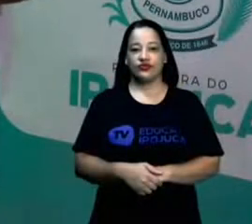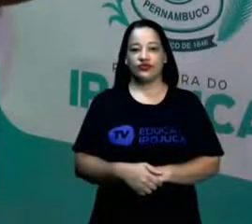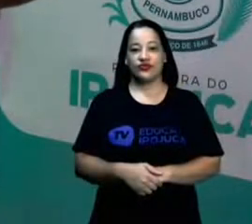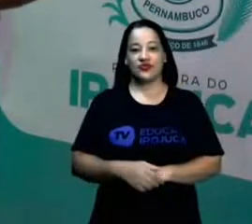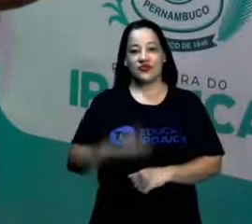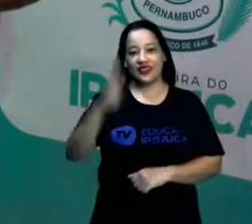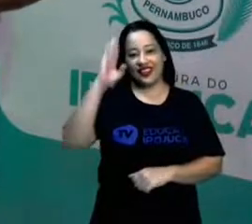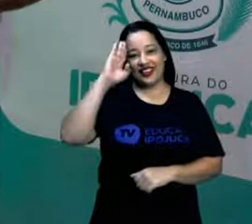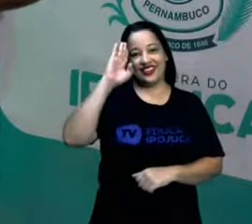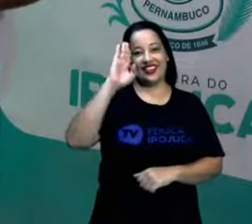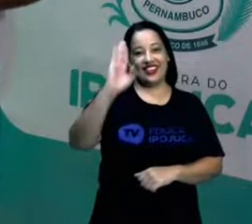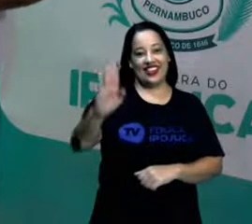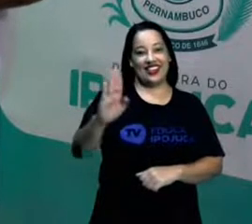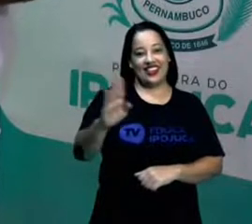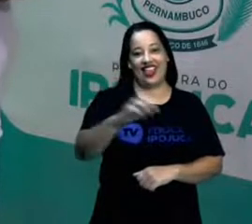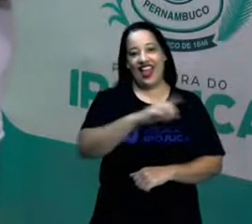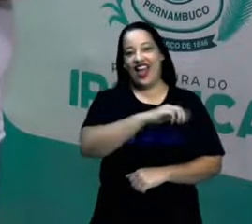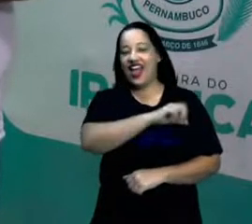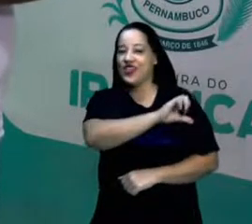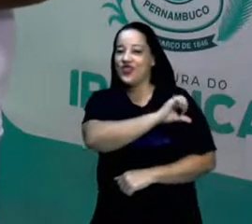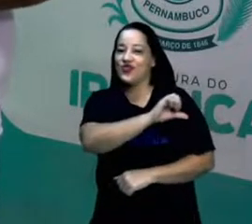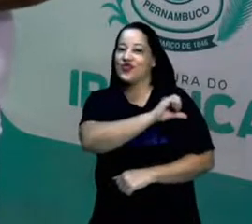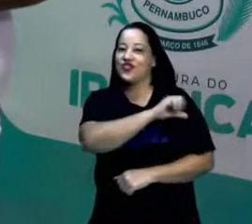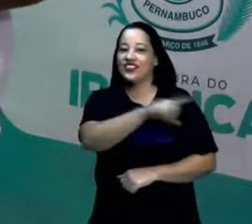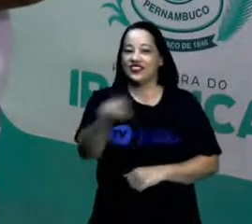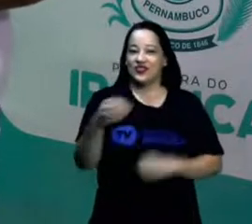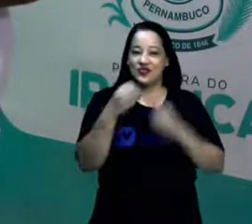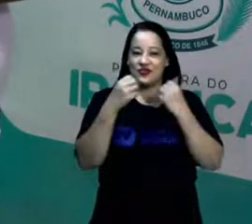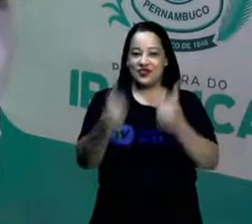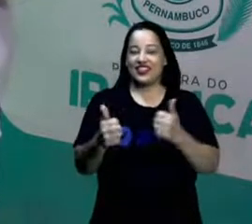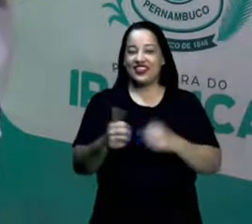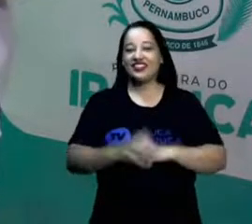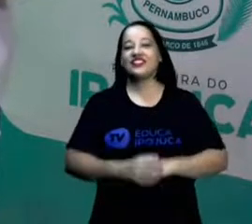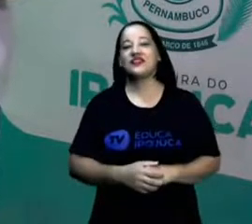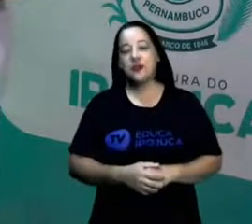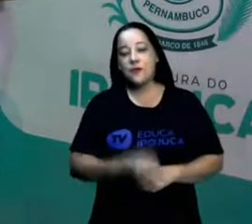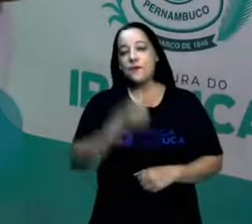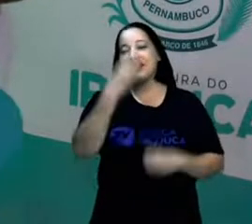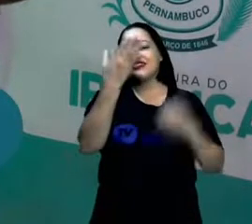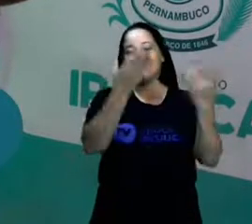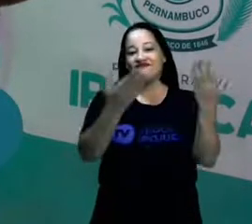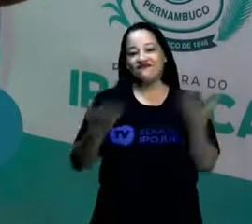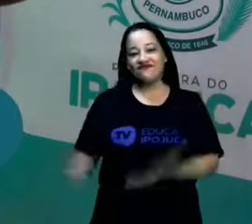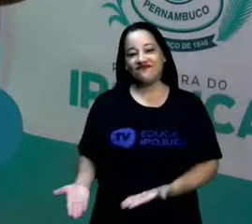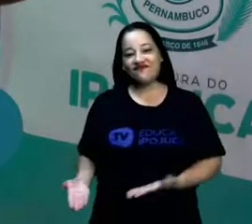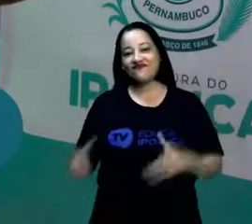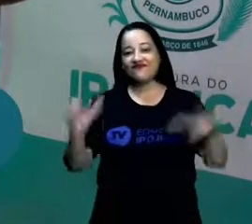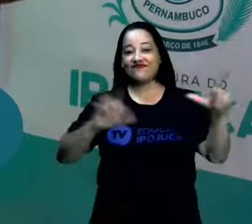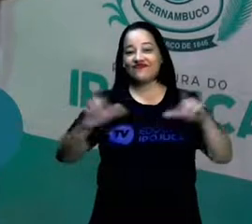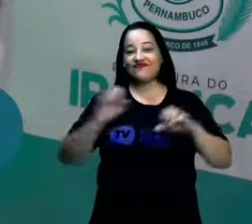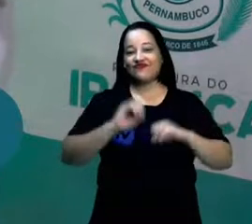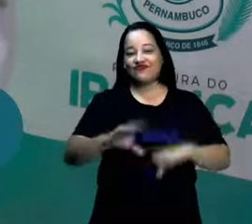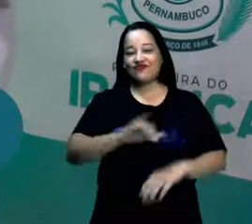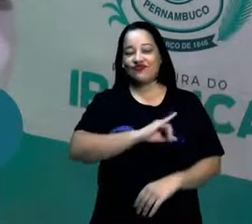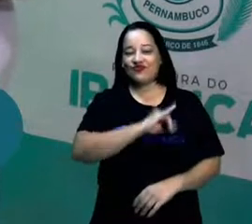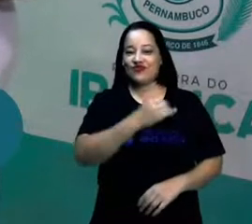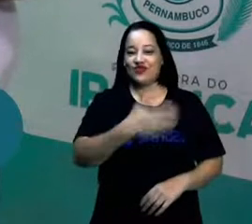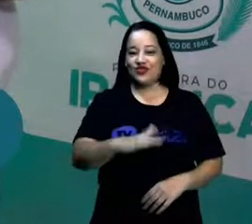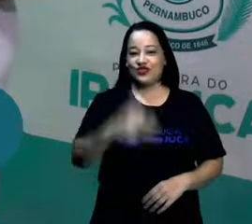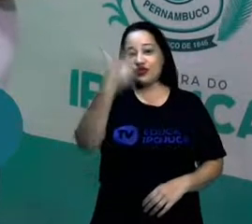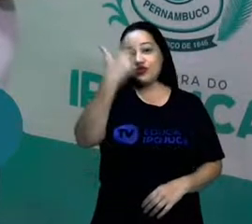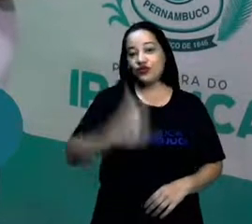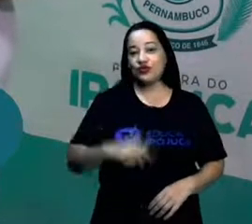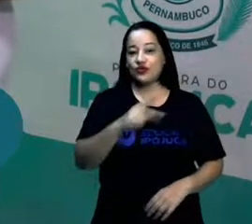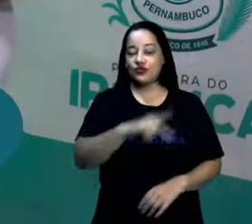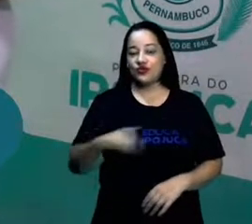E aí, galerinha do nono ano, tudo bem com vocês? Sejam bem-vindos à TV Educa e Pojuca. Eu sou o